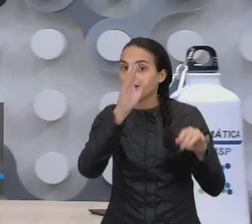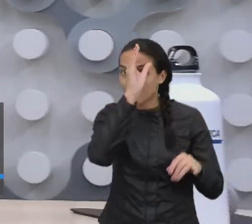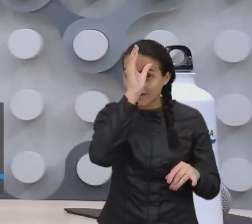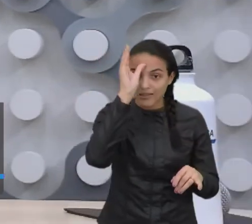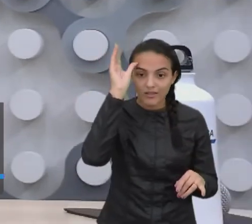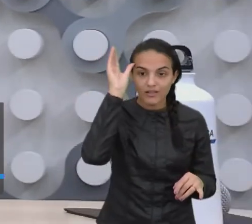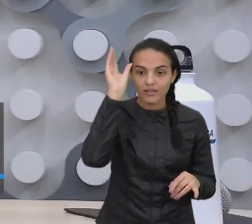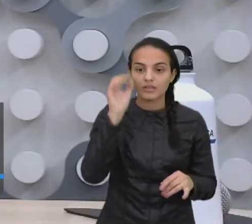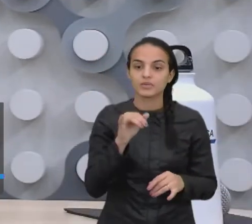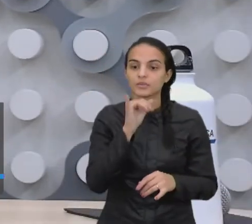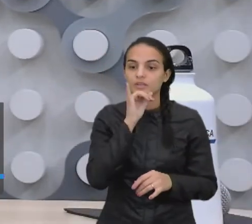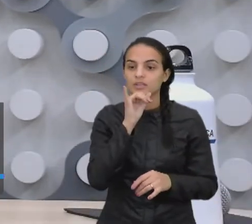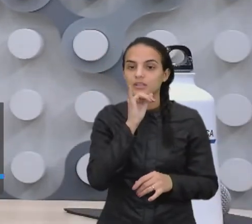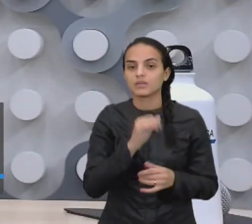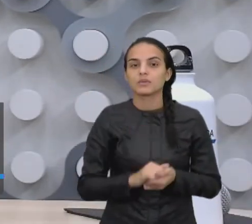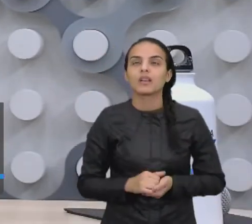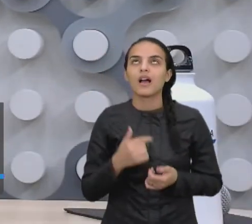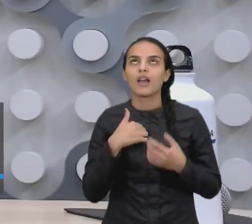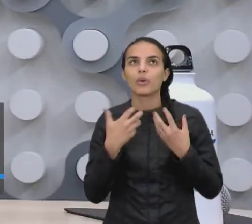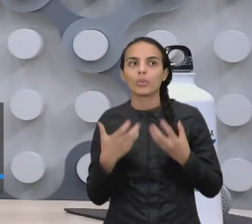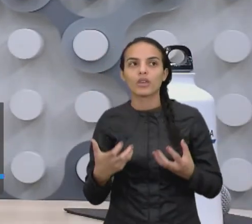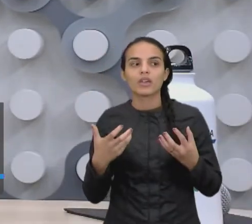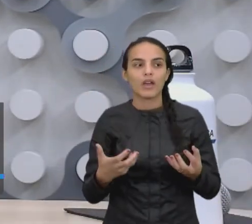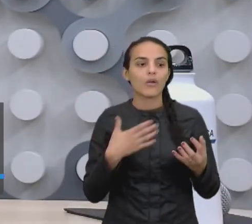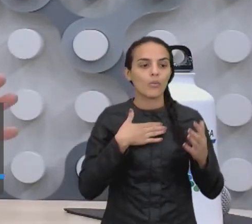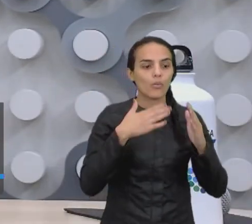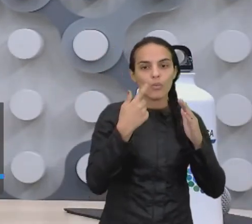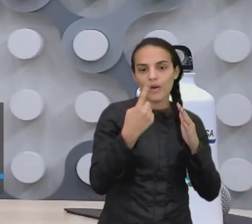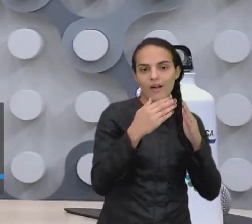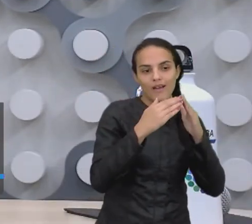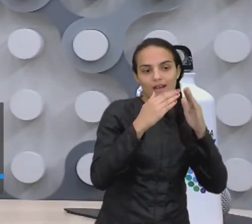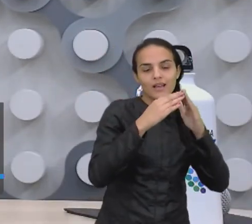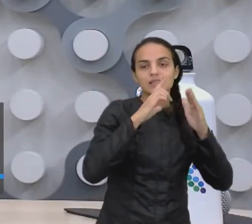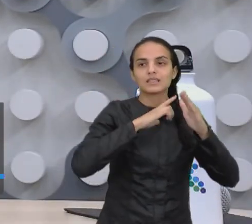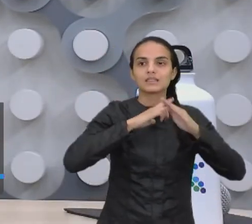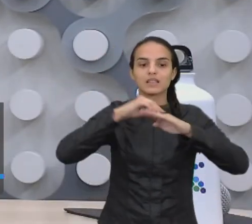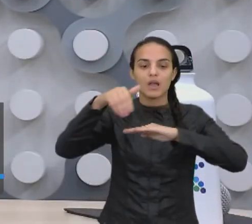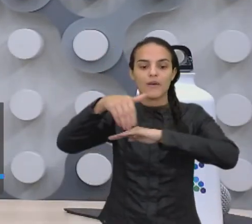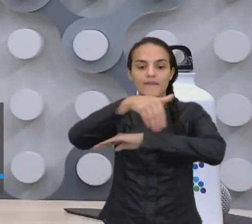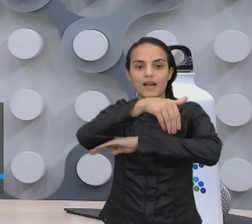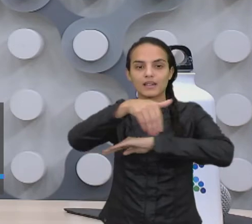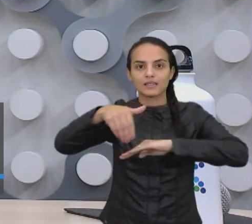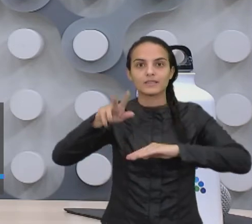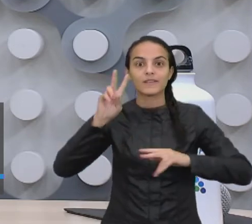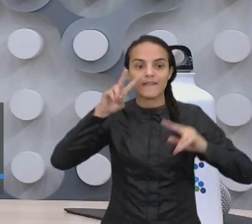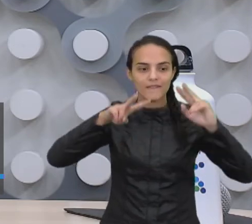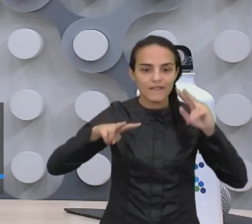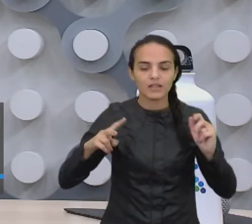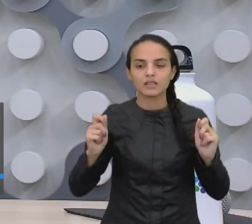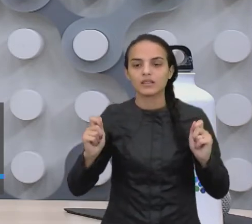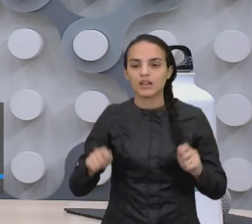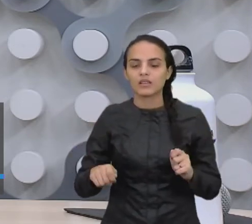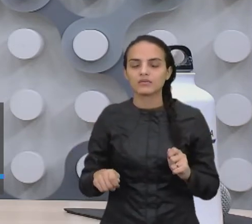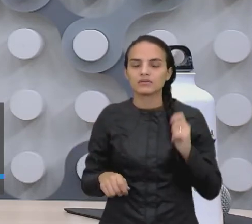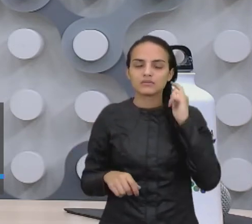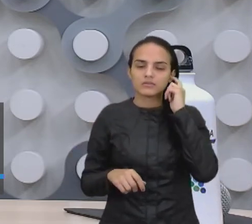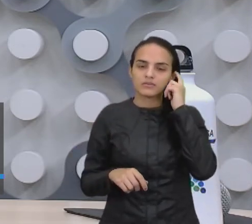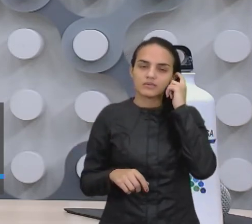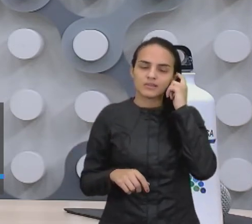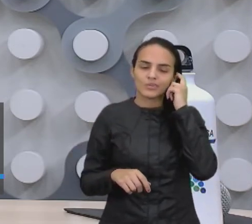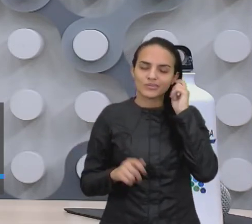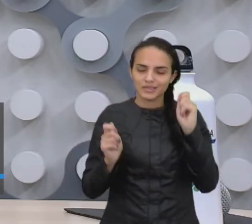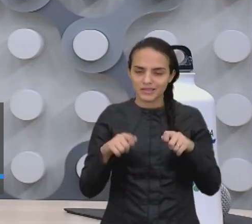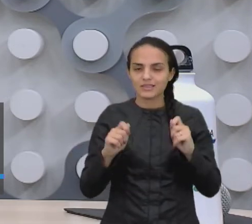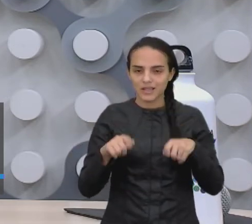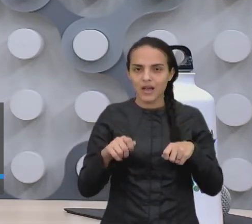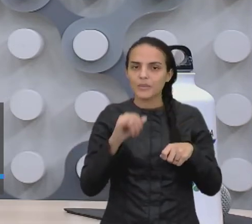por exemplo. Então, eu quero ter uma casa que tenha uma sacada. Então, será que eu vou poder abrir uma